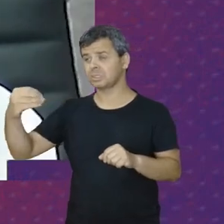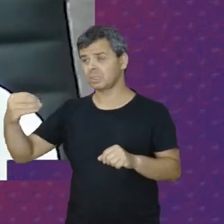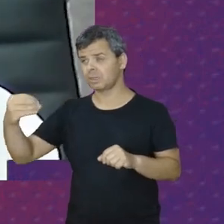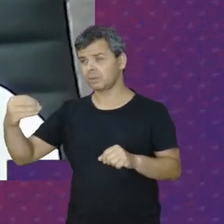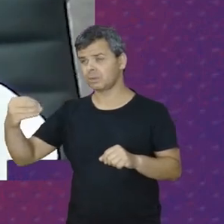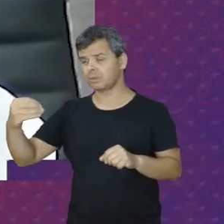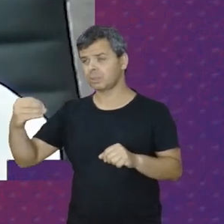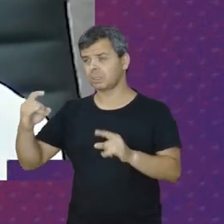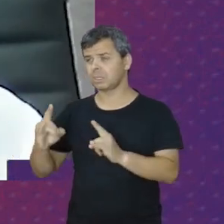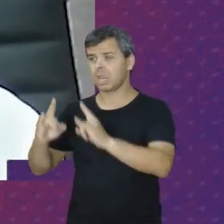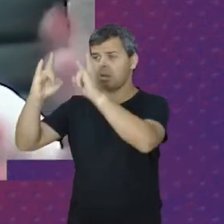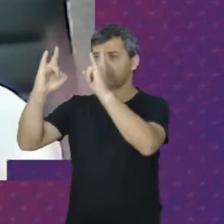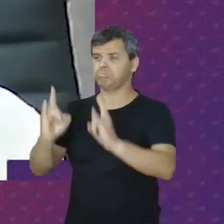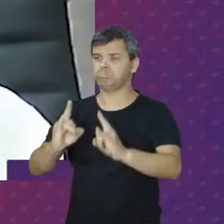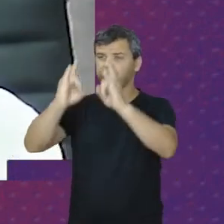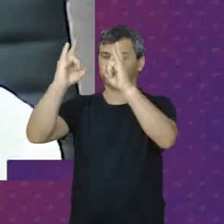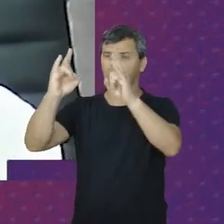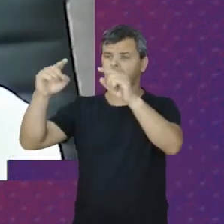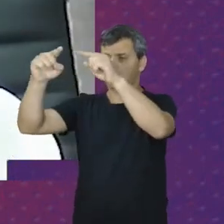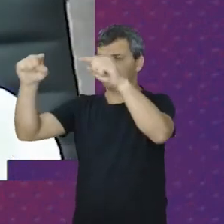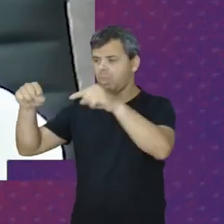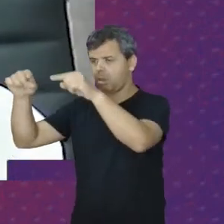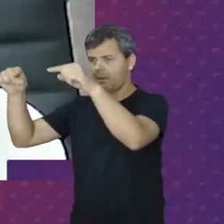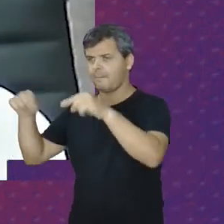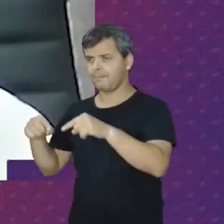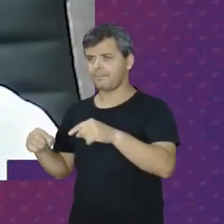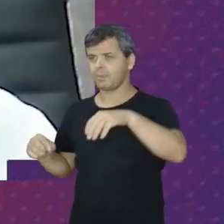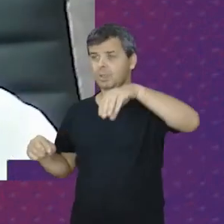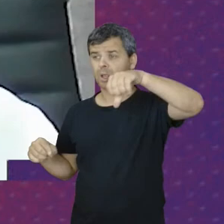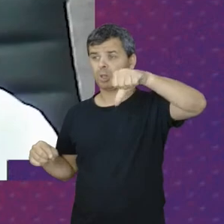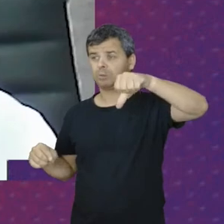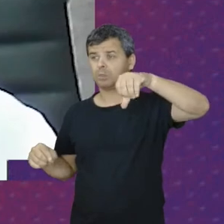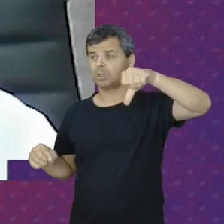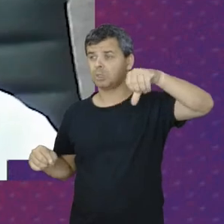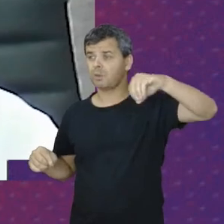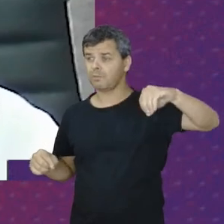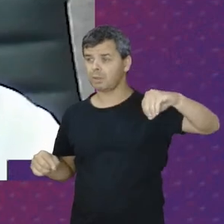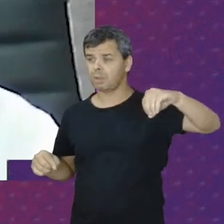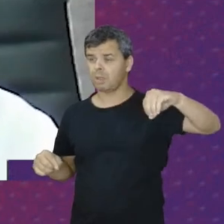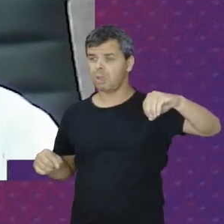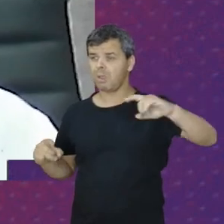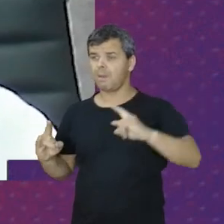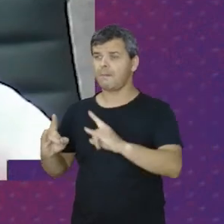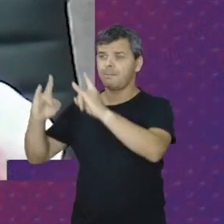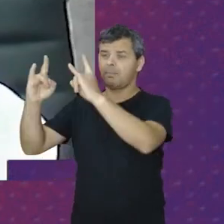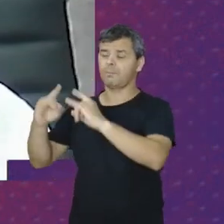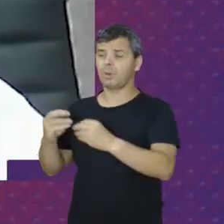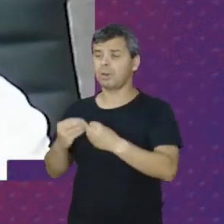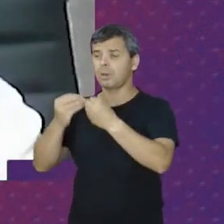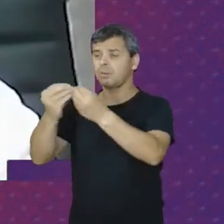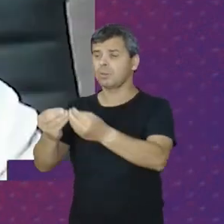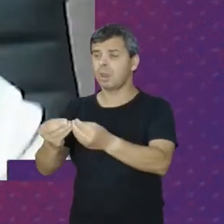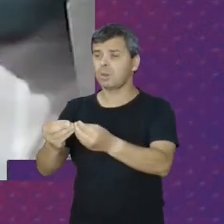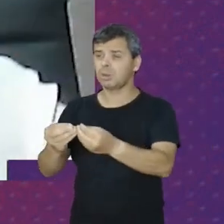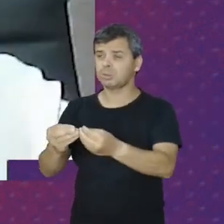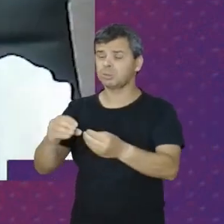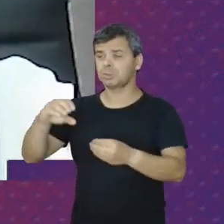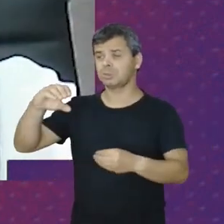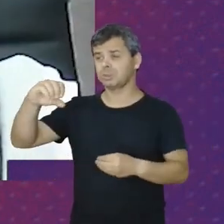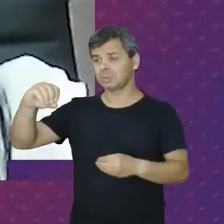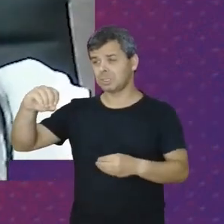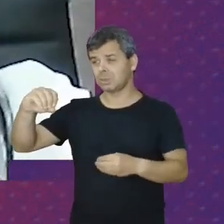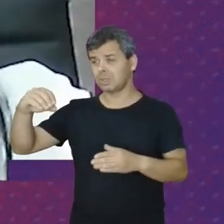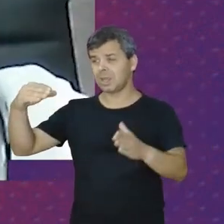330 apartamentos, cada um deles foram 3, num total de 990 apartamentos, que foram entregues a essa camada de 0